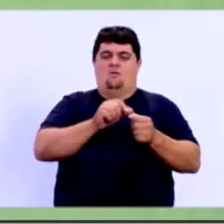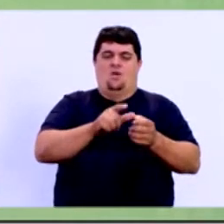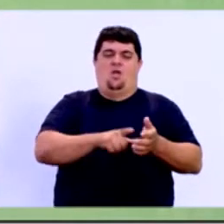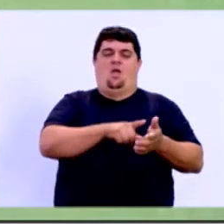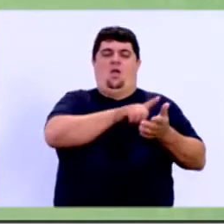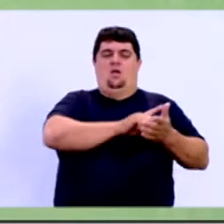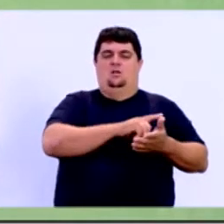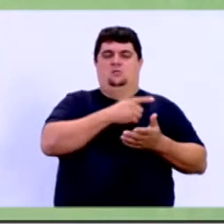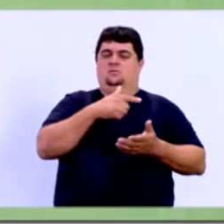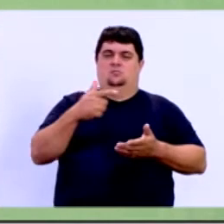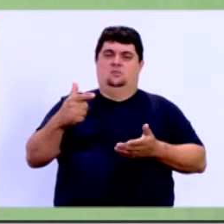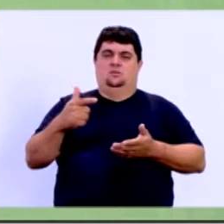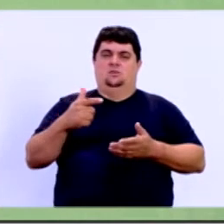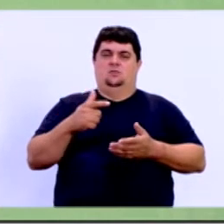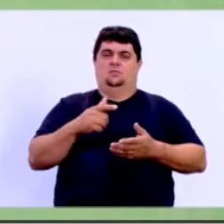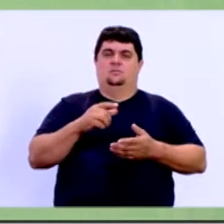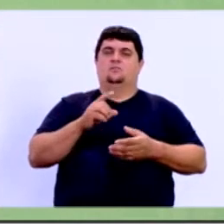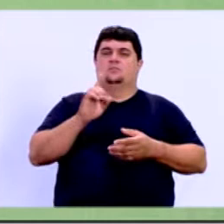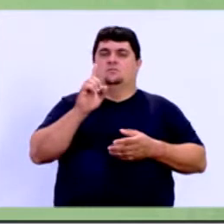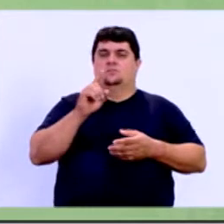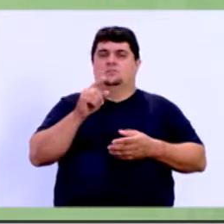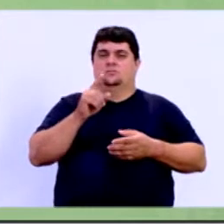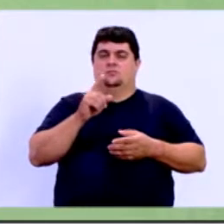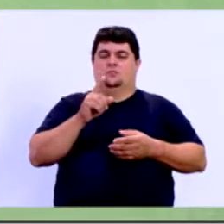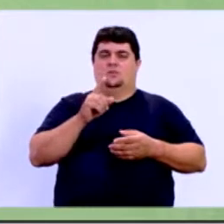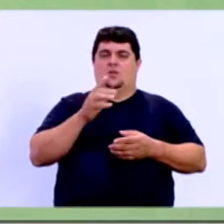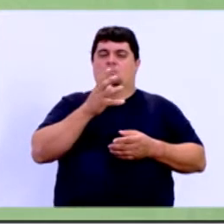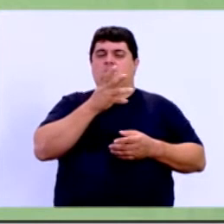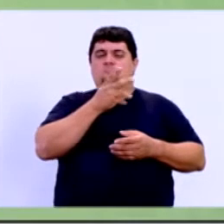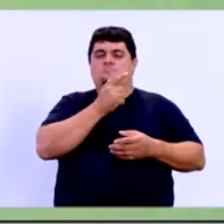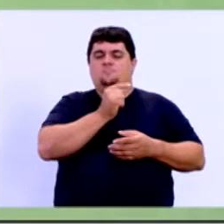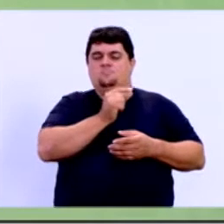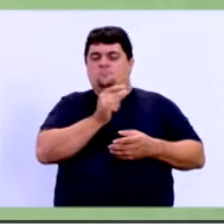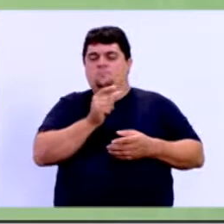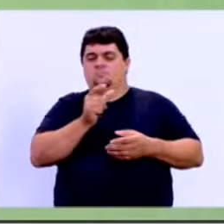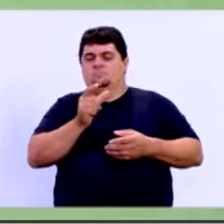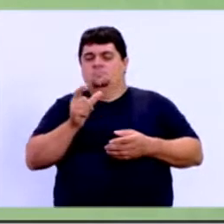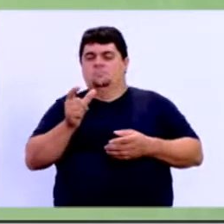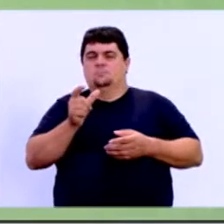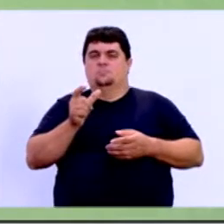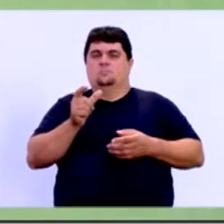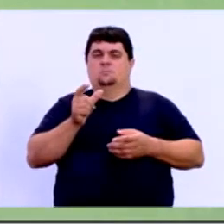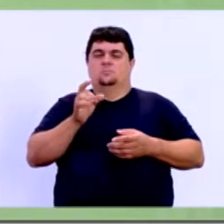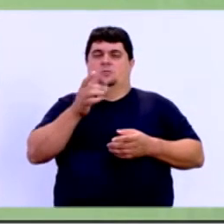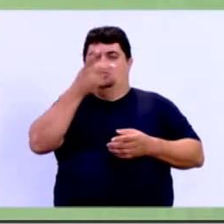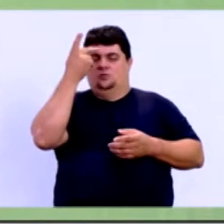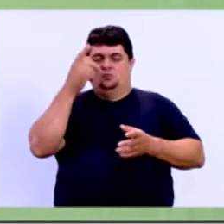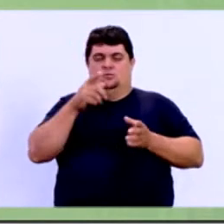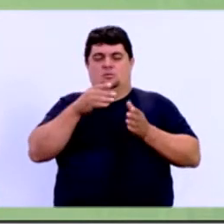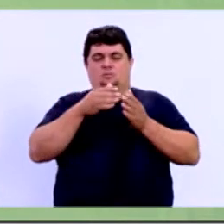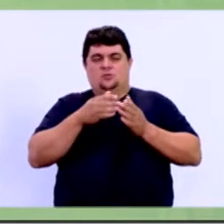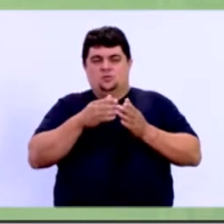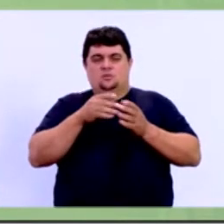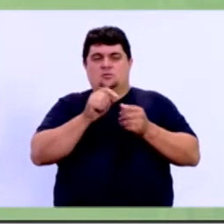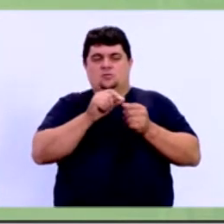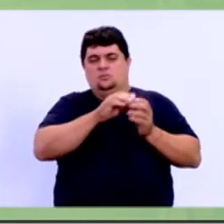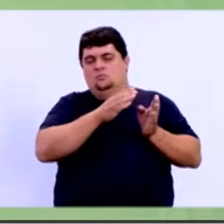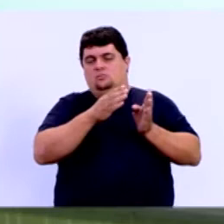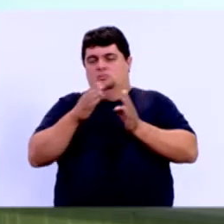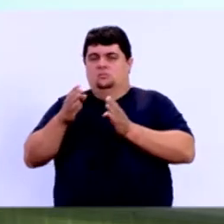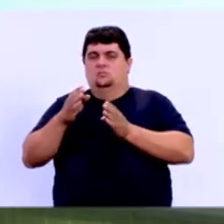produto, né? Então, esse delay, esse tempo entre o cliente pedir e iniciar o tempo da